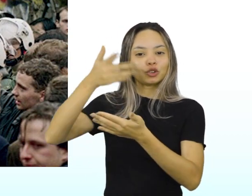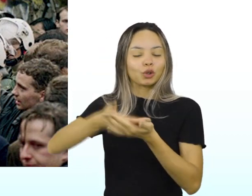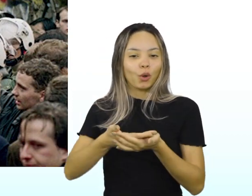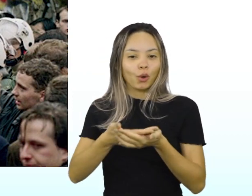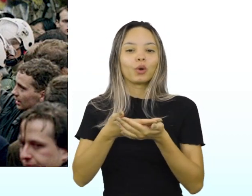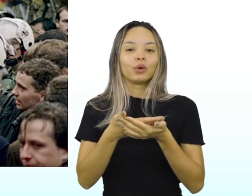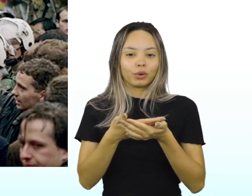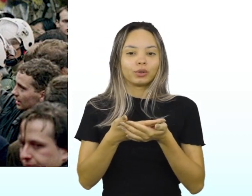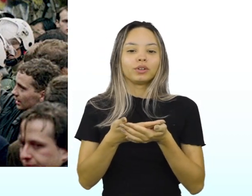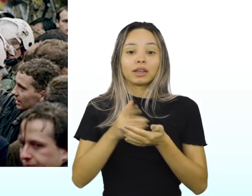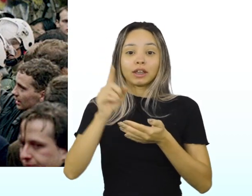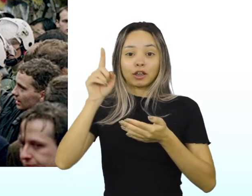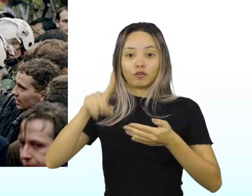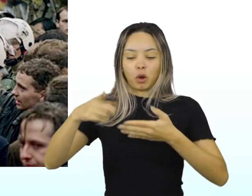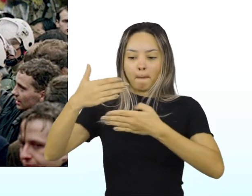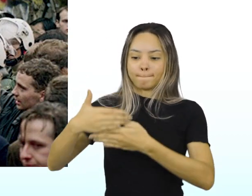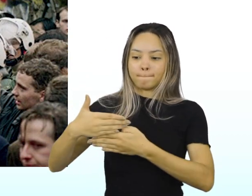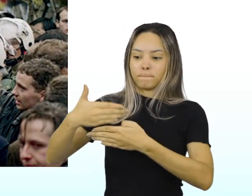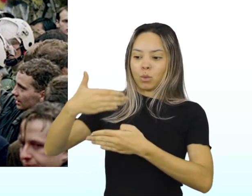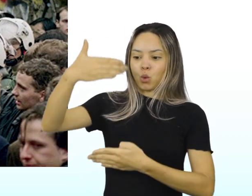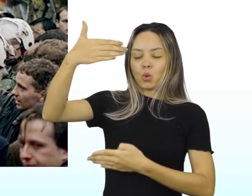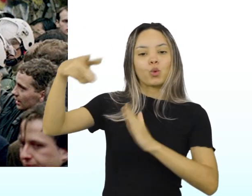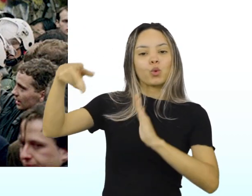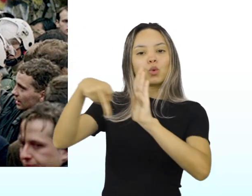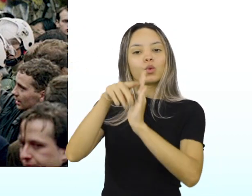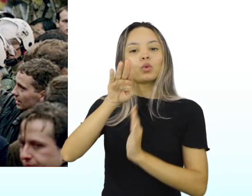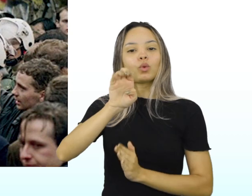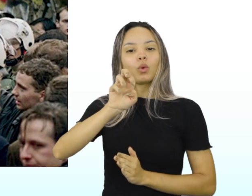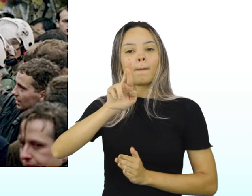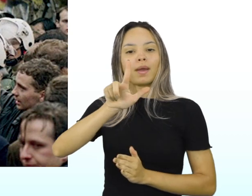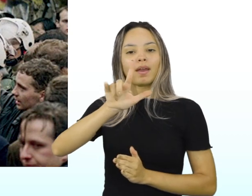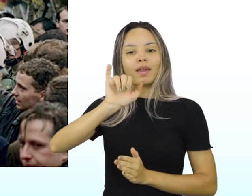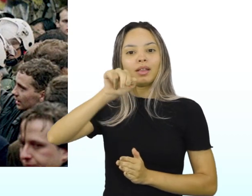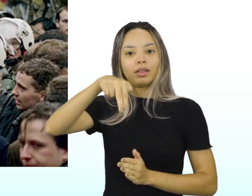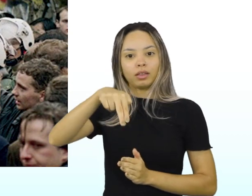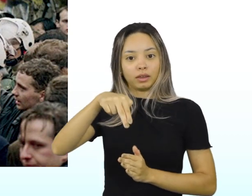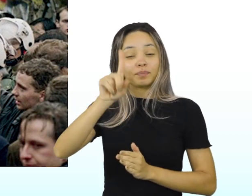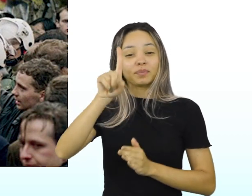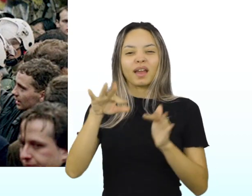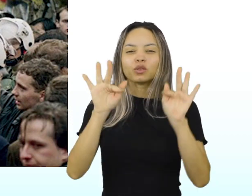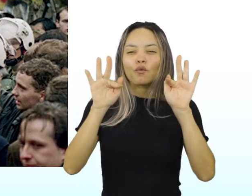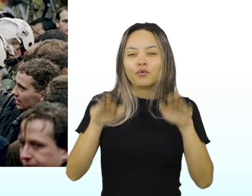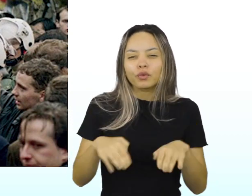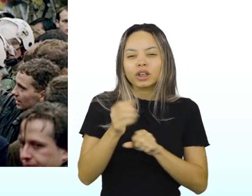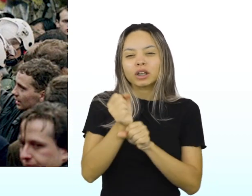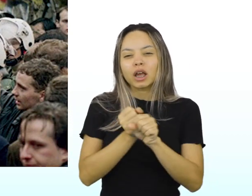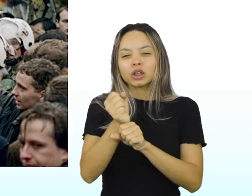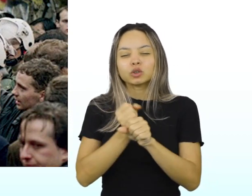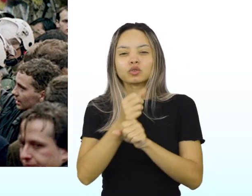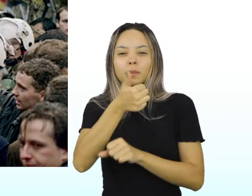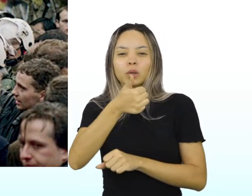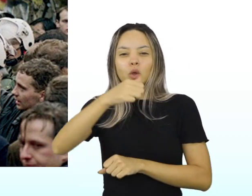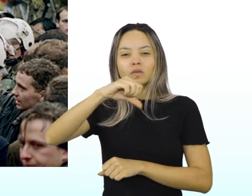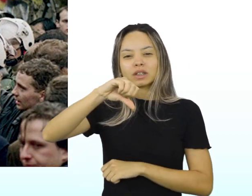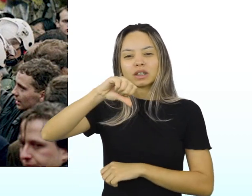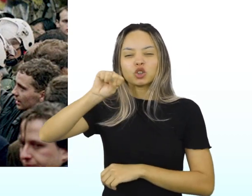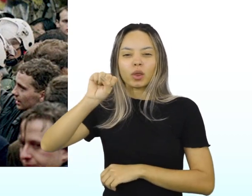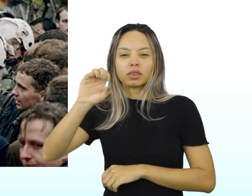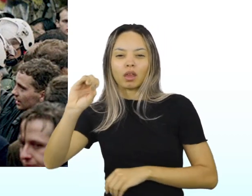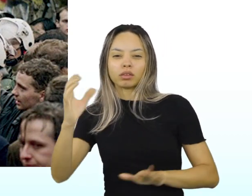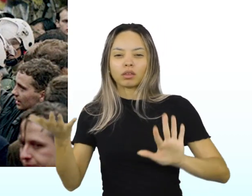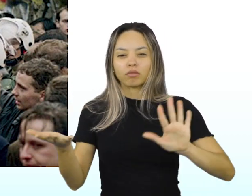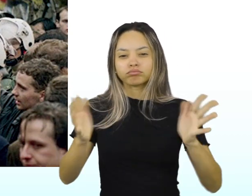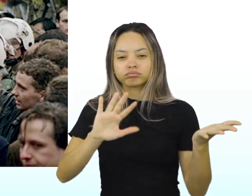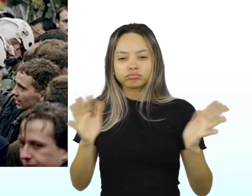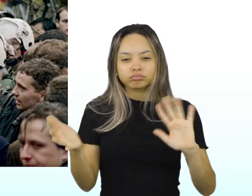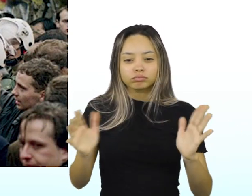recente, a queda do Muro de Berlim. Isso aconteceu ali no final dos anos 80, início dos anos 90. Você vê ali